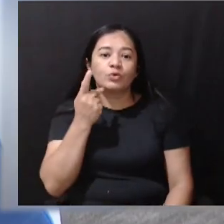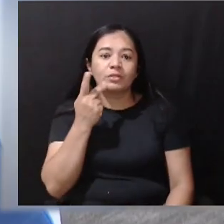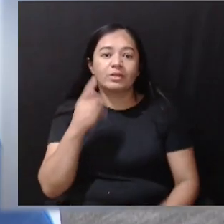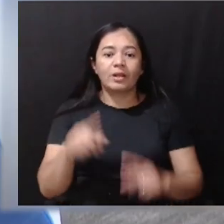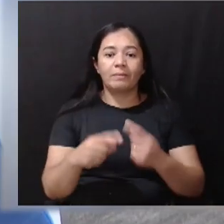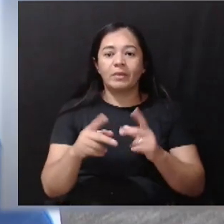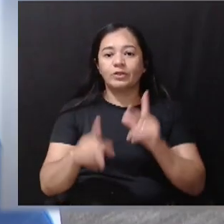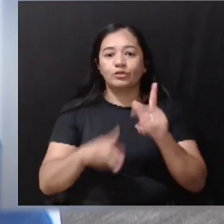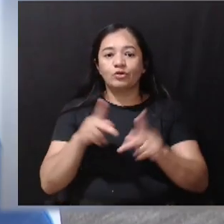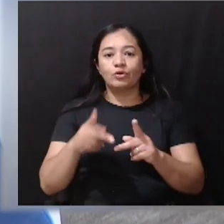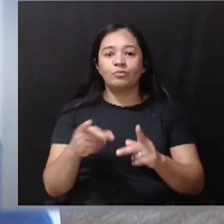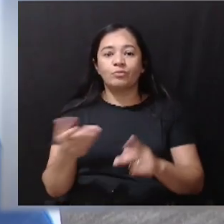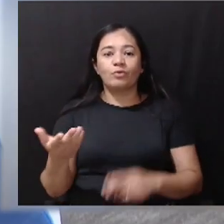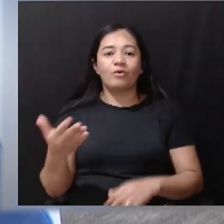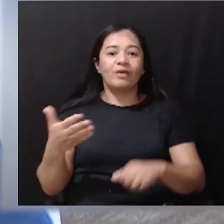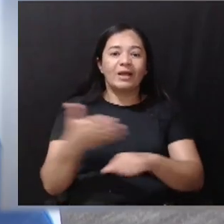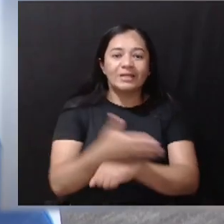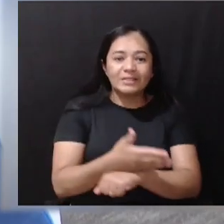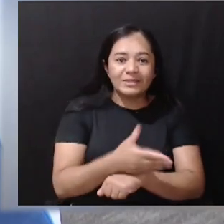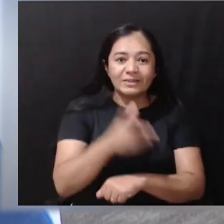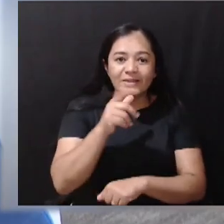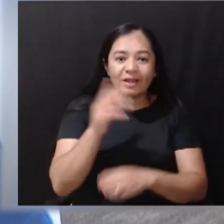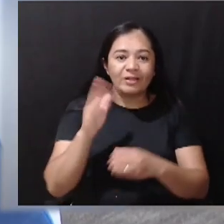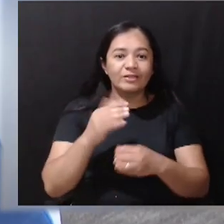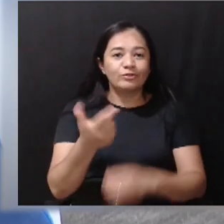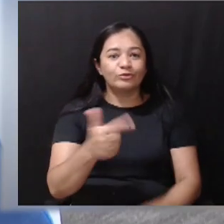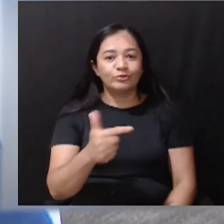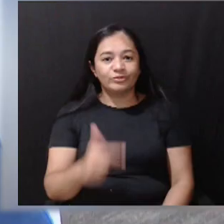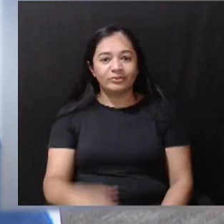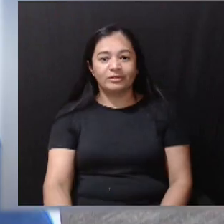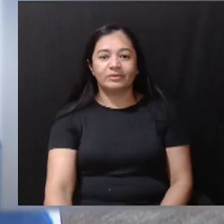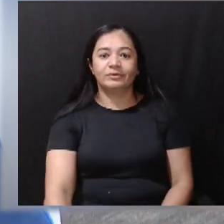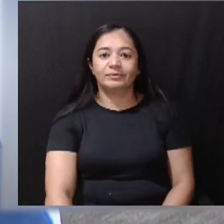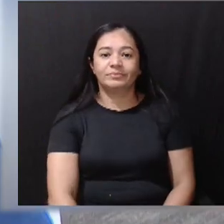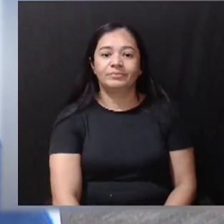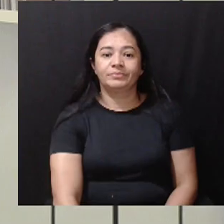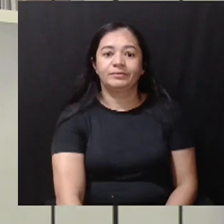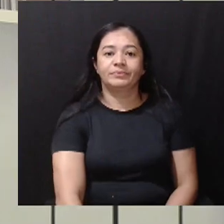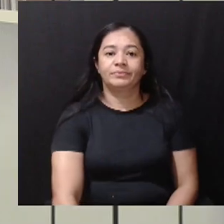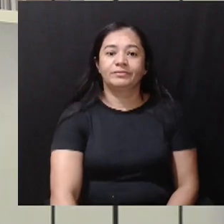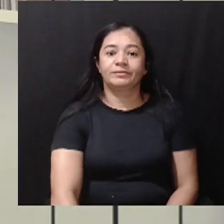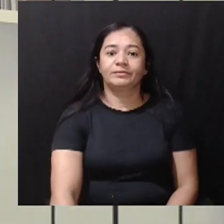e o data center vai consumir mais energia do que a própria cidade que ele está sendo inserido.